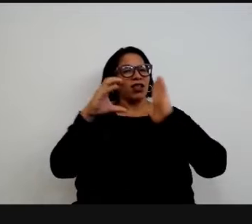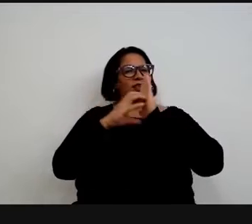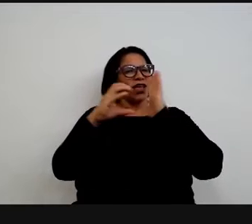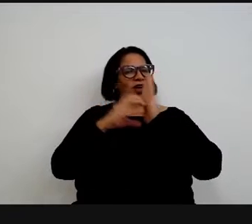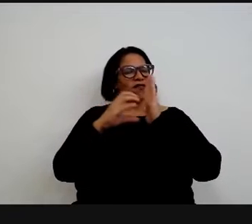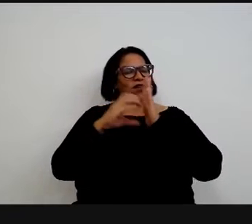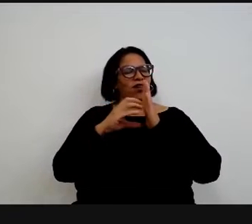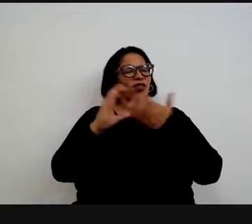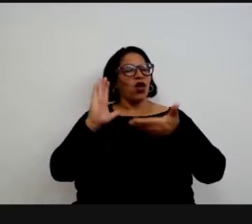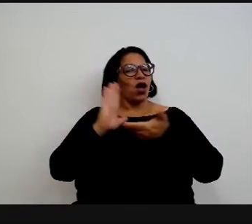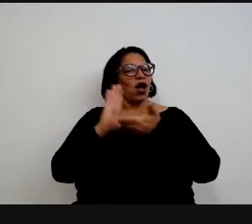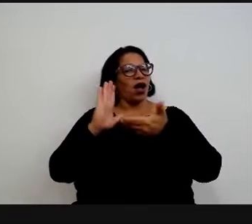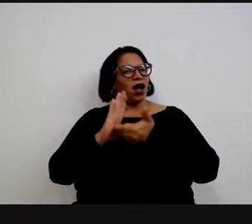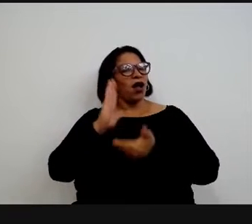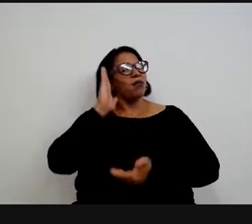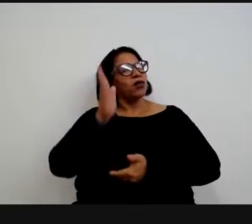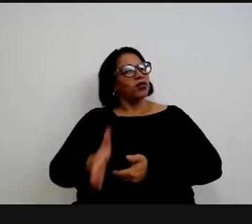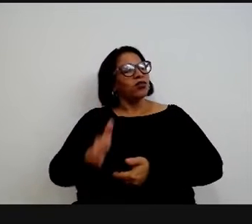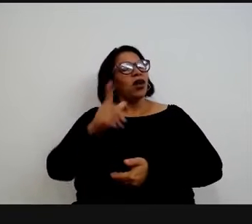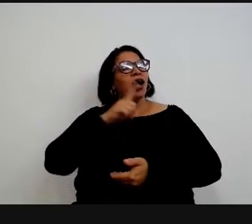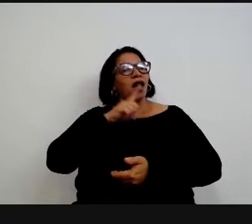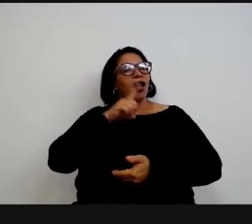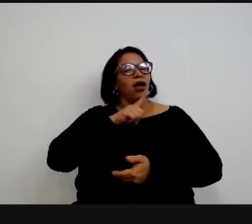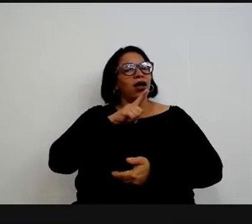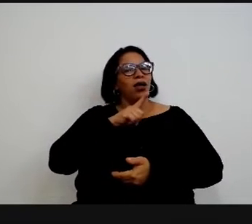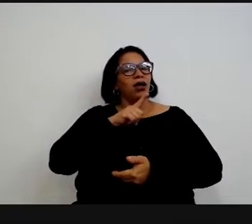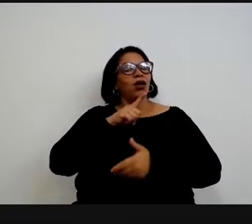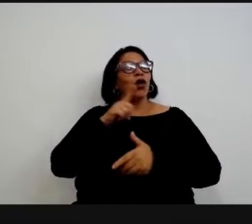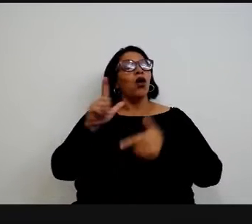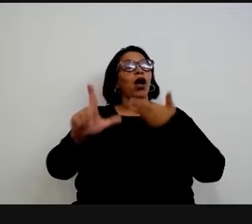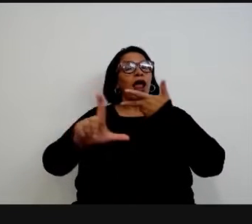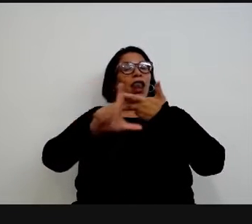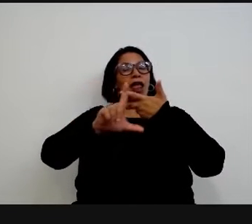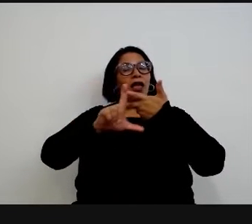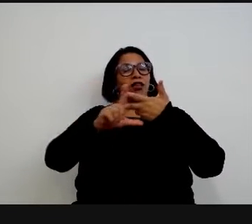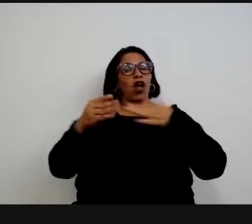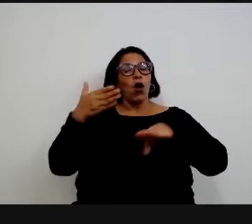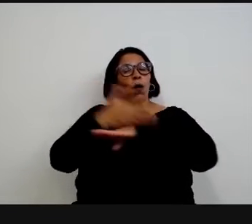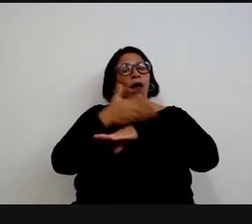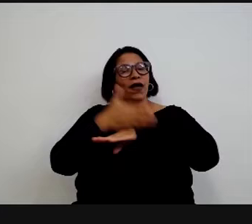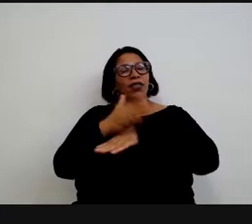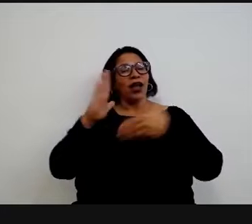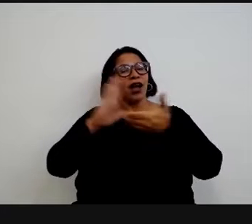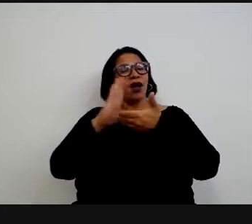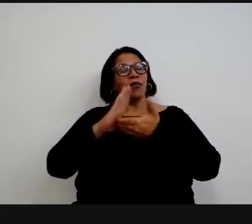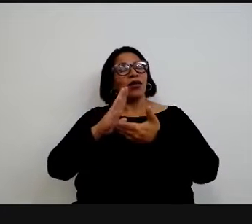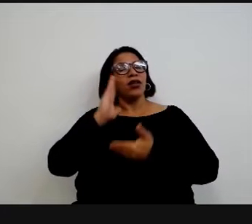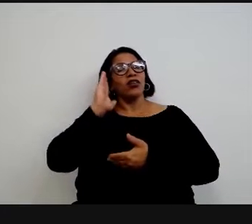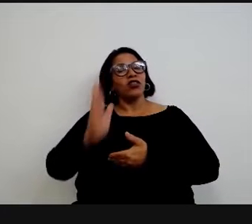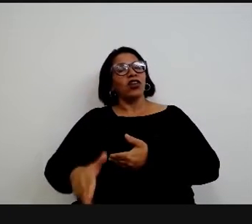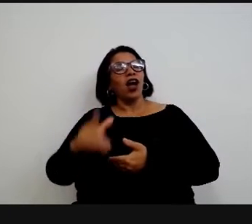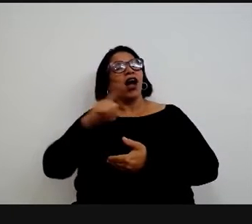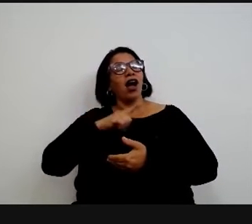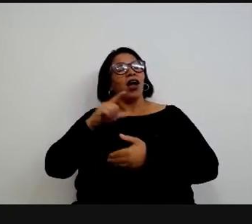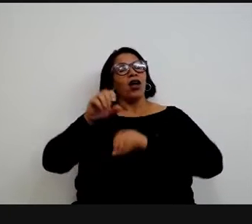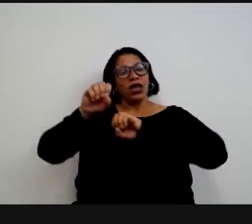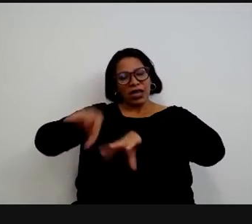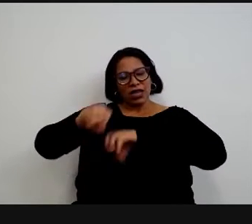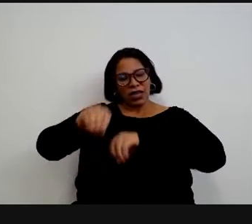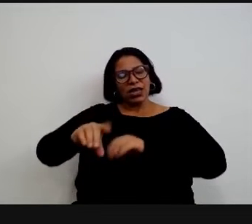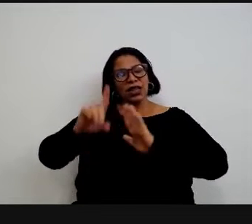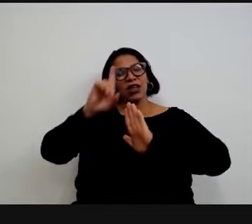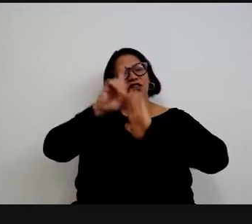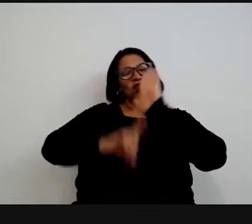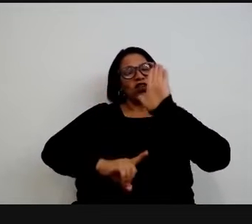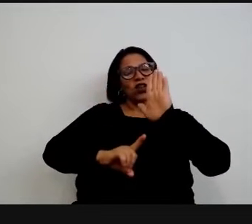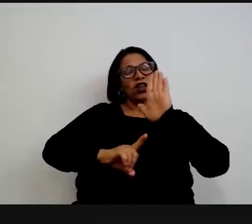servidor do Poder Legislativo há algum tempo. A minha história com a educação legislativa começa quando eu entro na Câmara. Já no outro ano eu estava dando aula de Direito